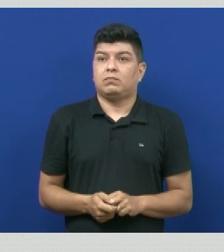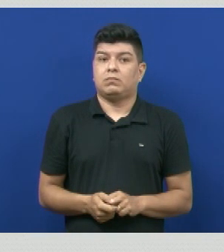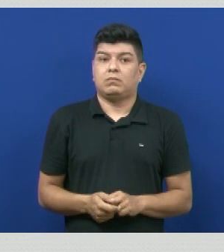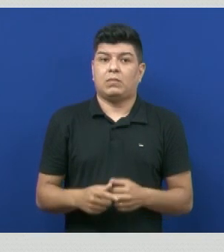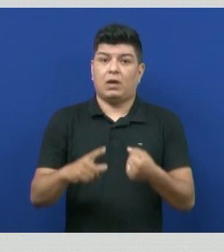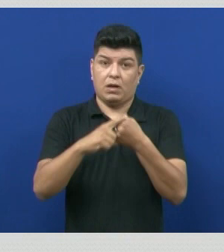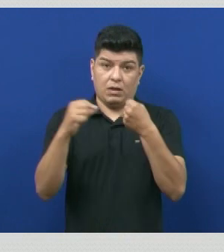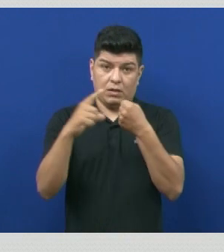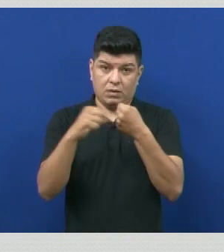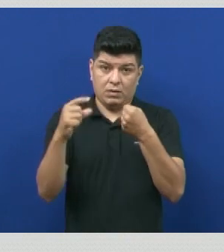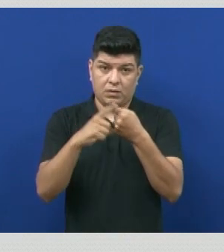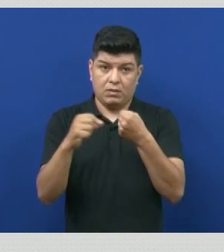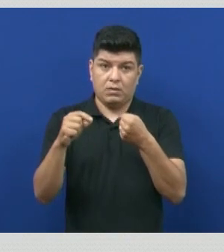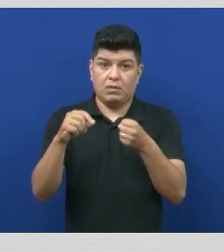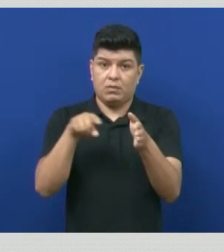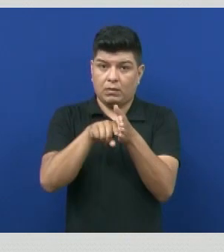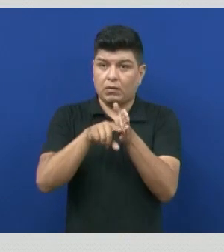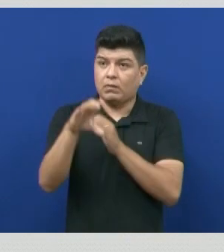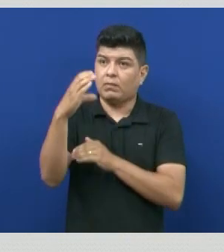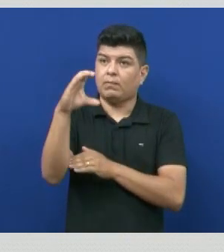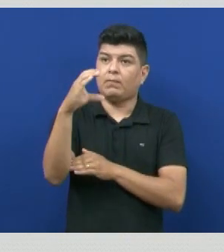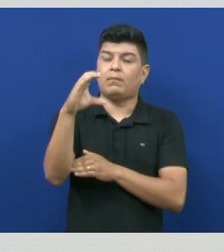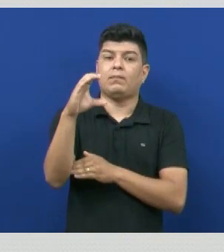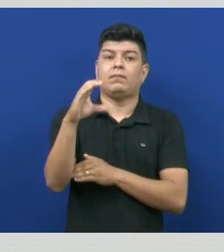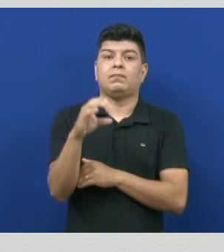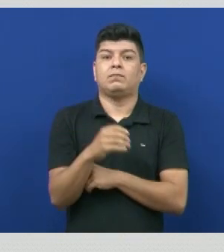artigo de divulgação científica,